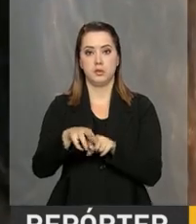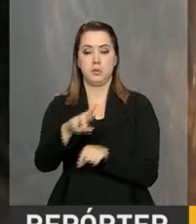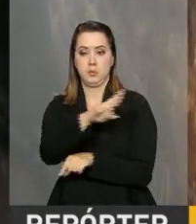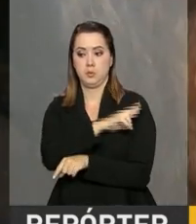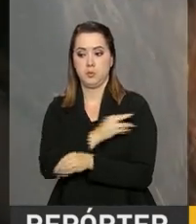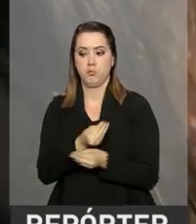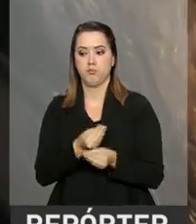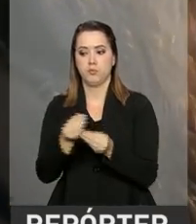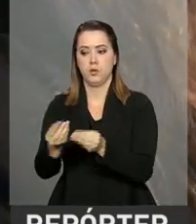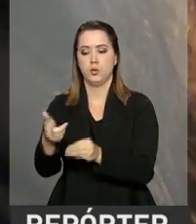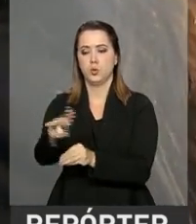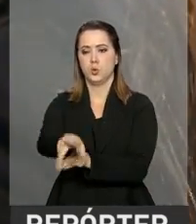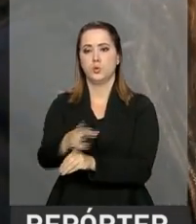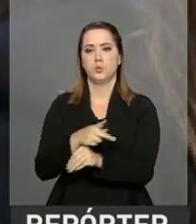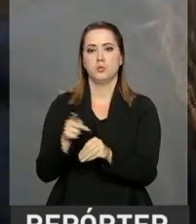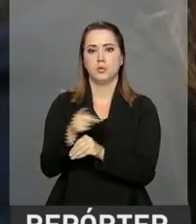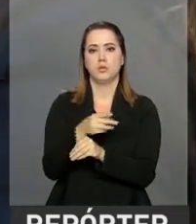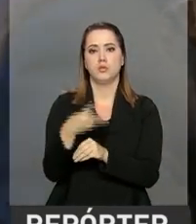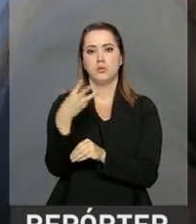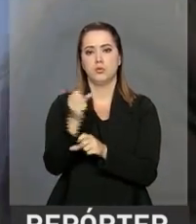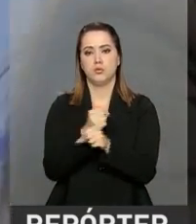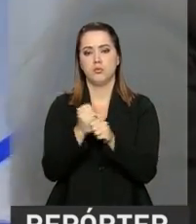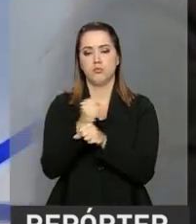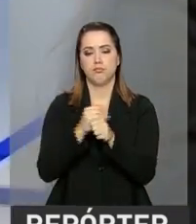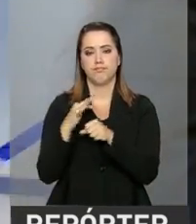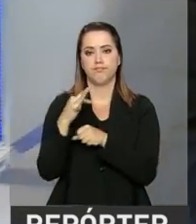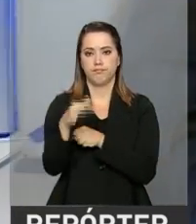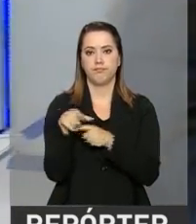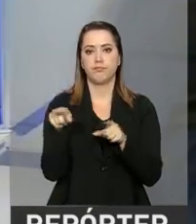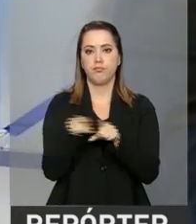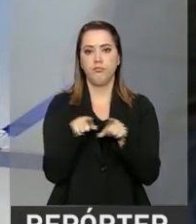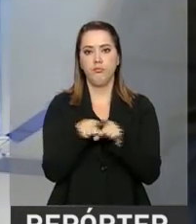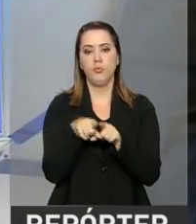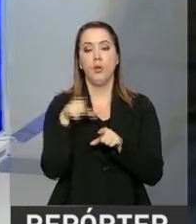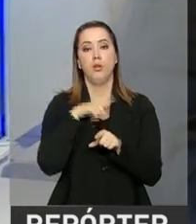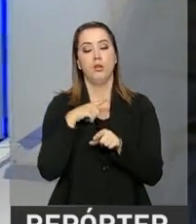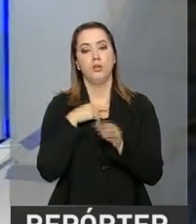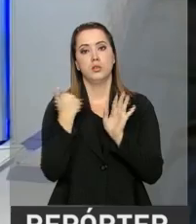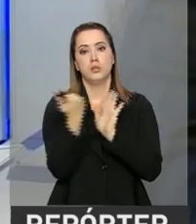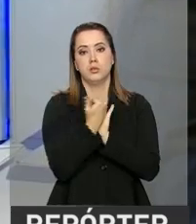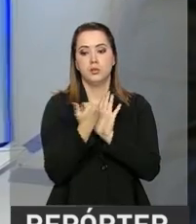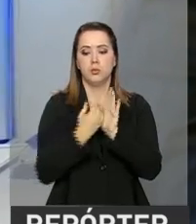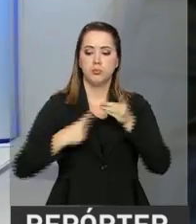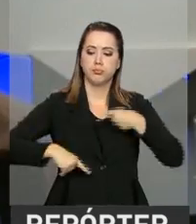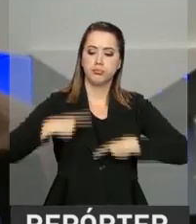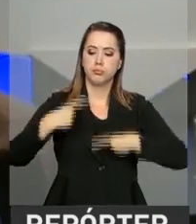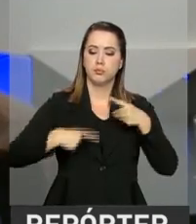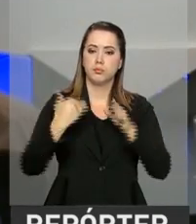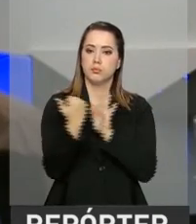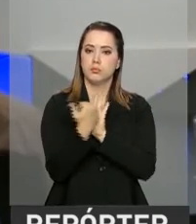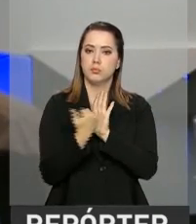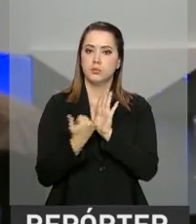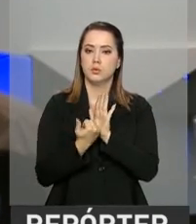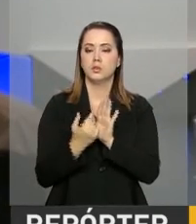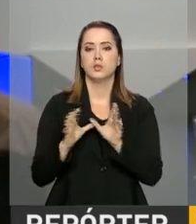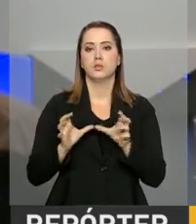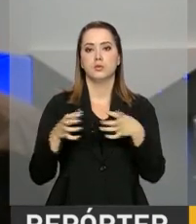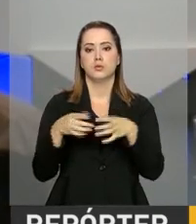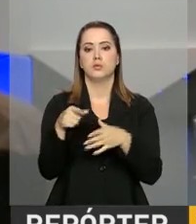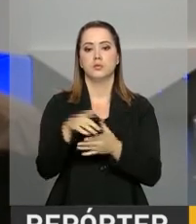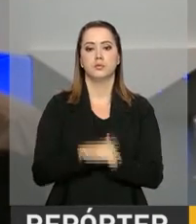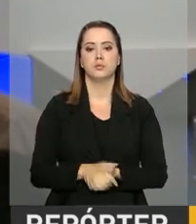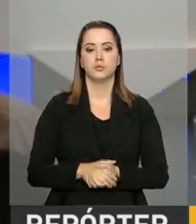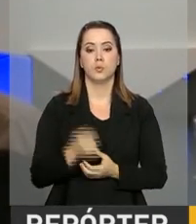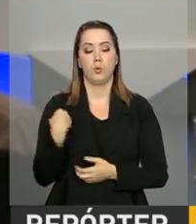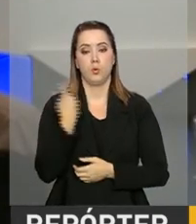nos próximos 3 anos. As informações devem embasar políticas públicas para o setor. Esse é o nosso objetivo,